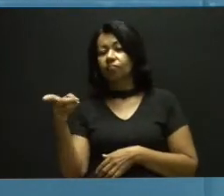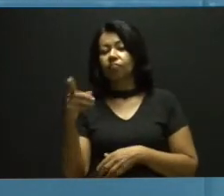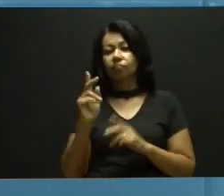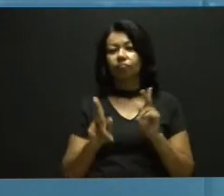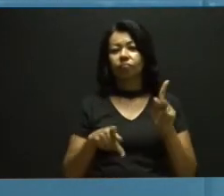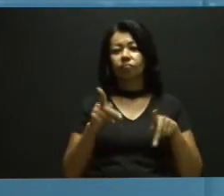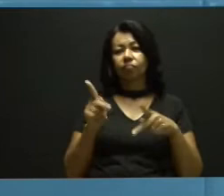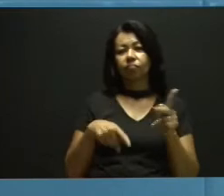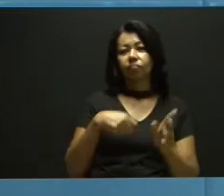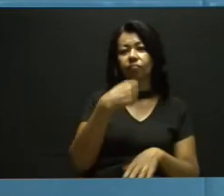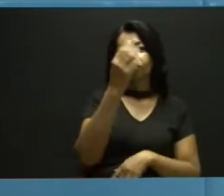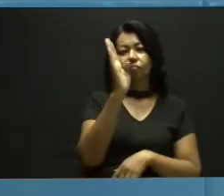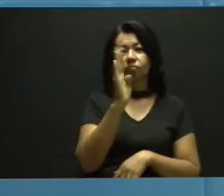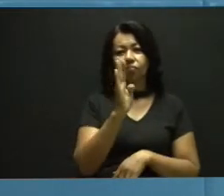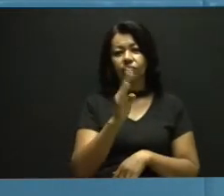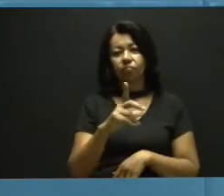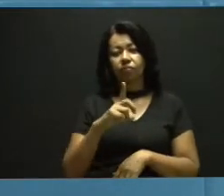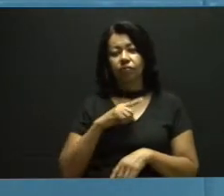brasileiro